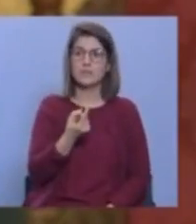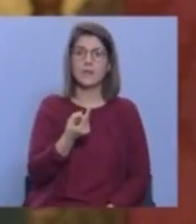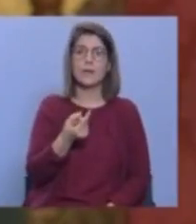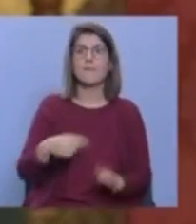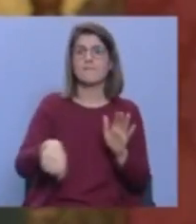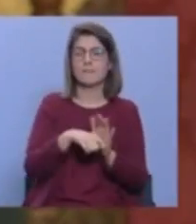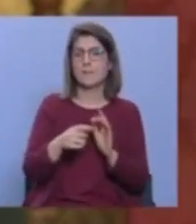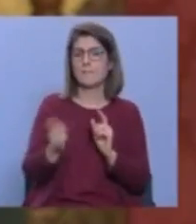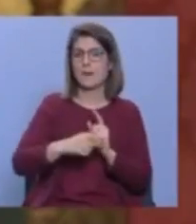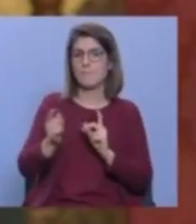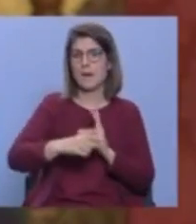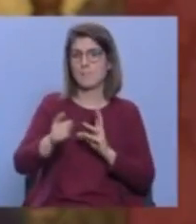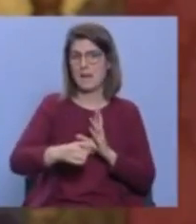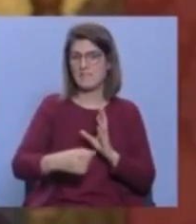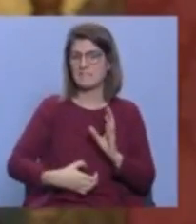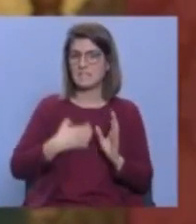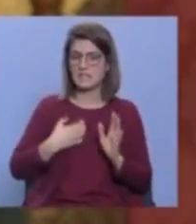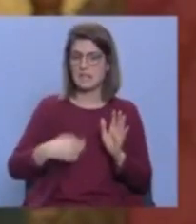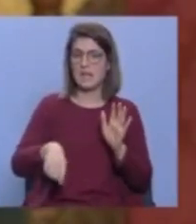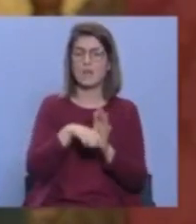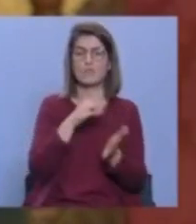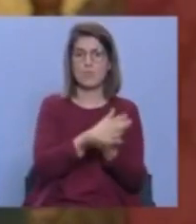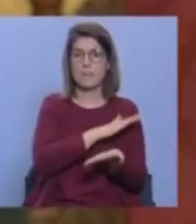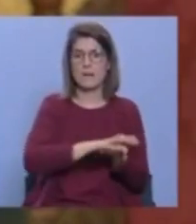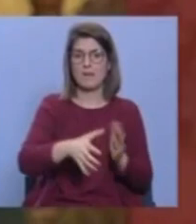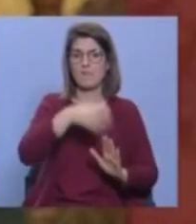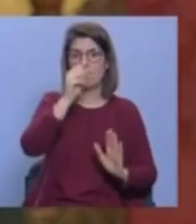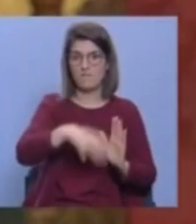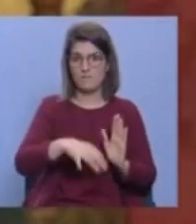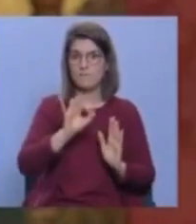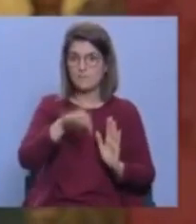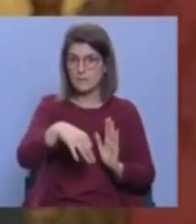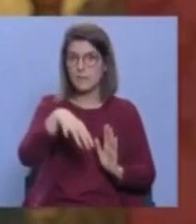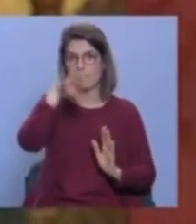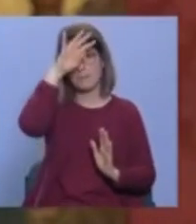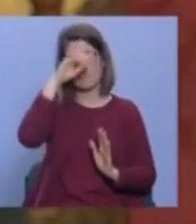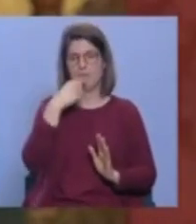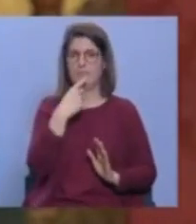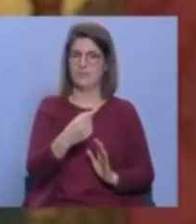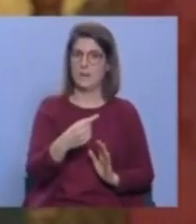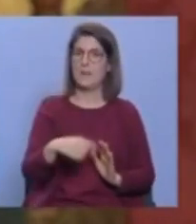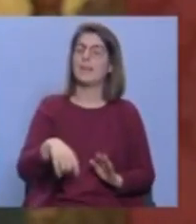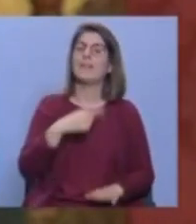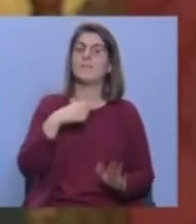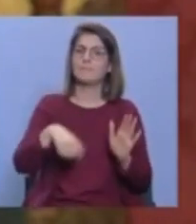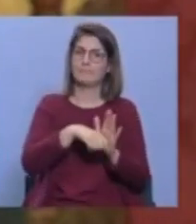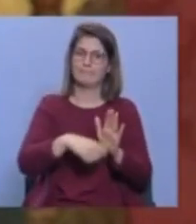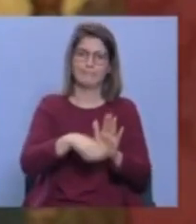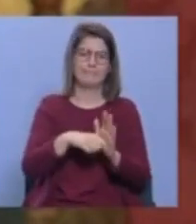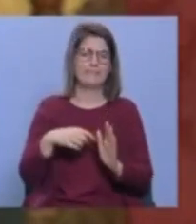sempre. Se nós achamos que as tentações não voltam, diz o Papa que as tentações voltam sempre.